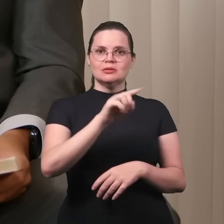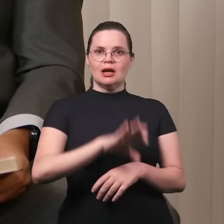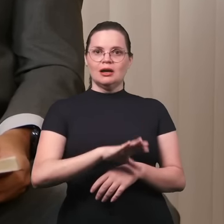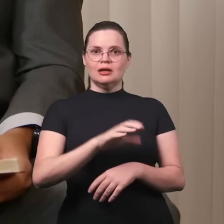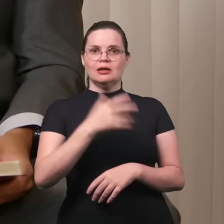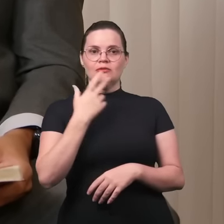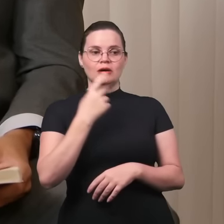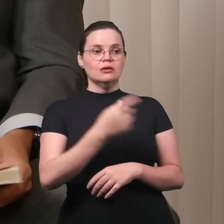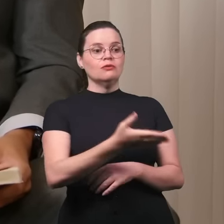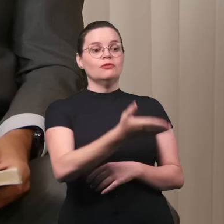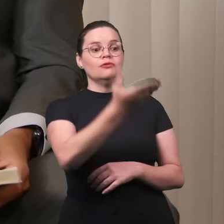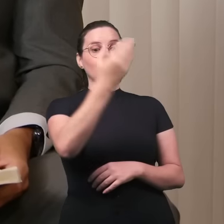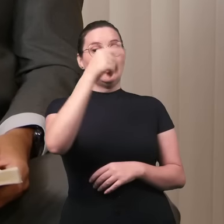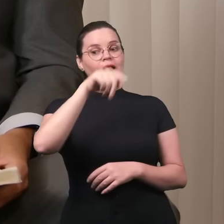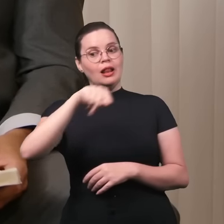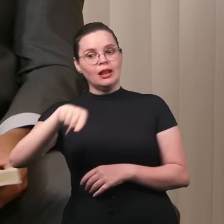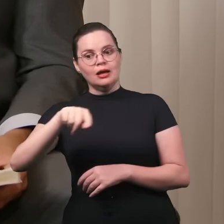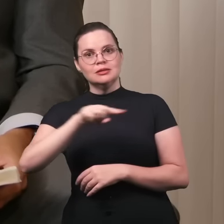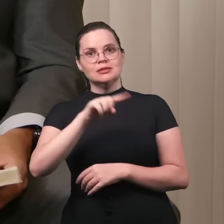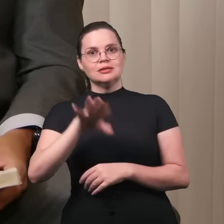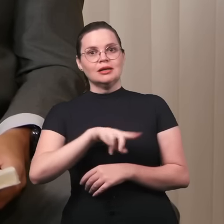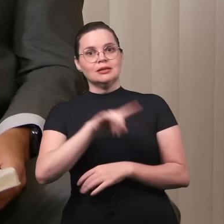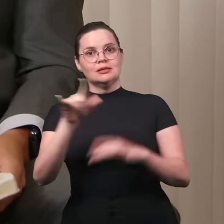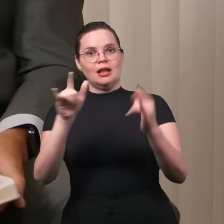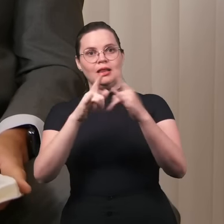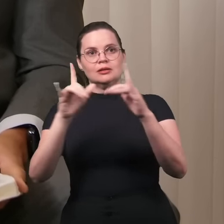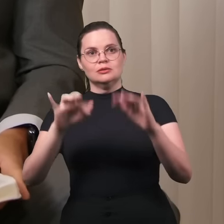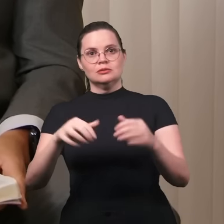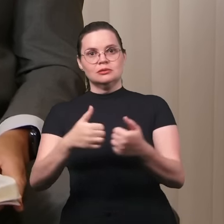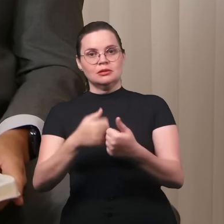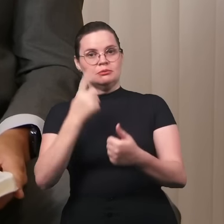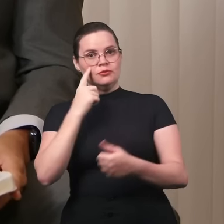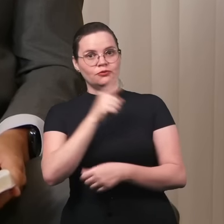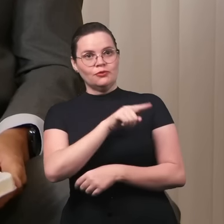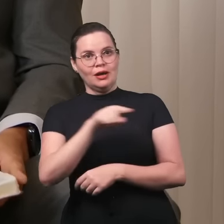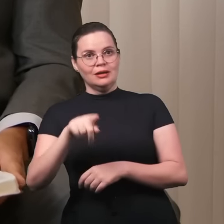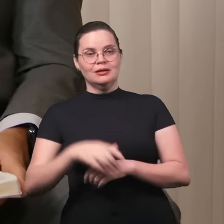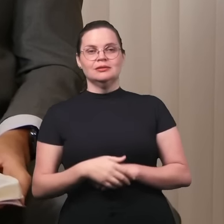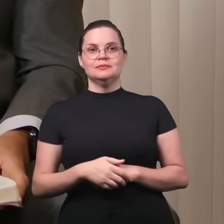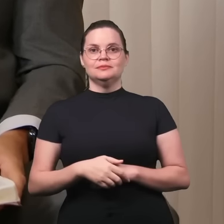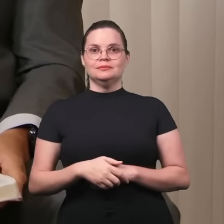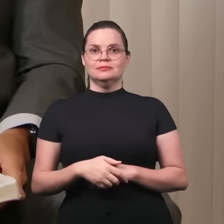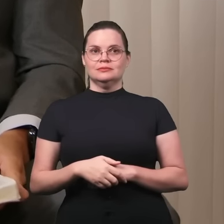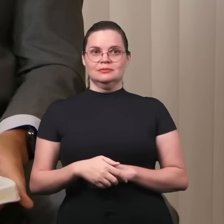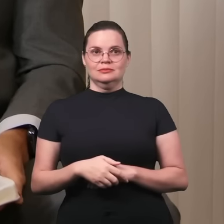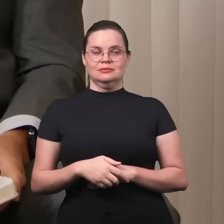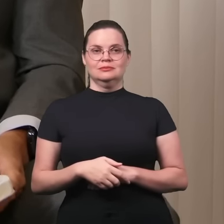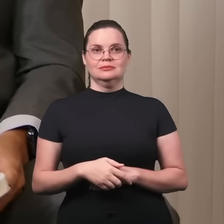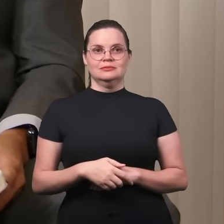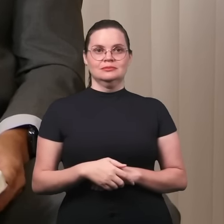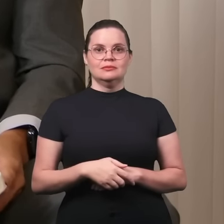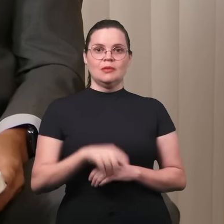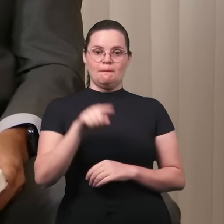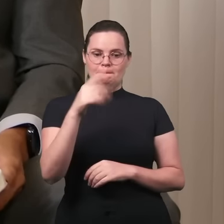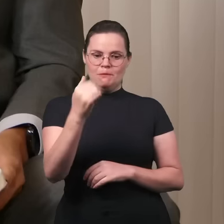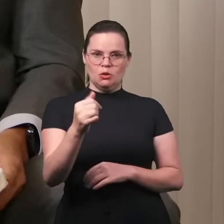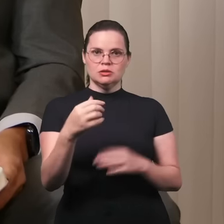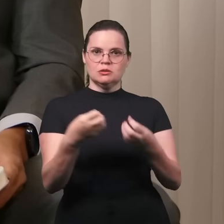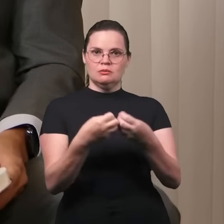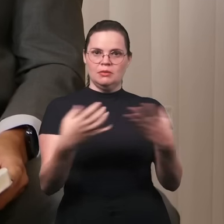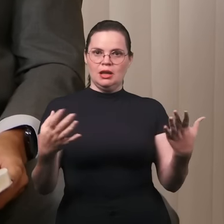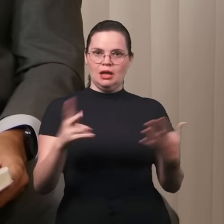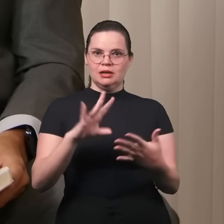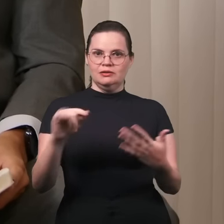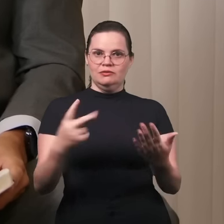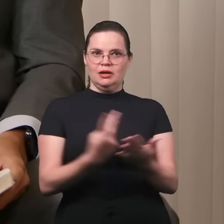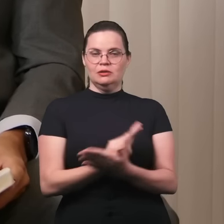lá. Zacarias está no templo. Então, esse é nascido ali, né? E transmite a ele agora o milagre que eu tenho na